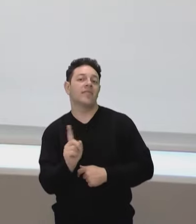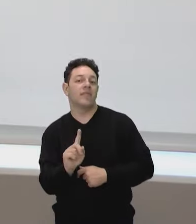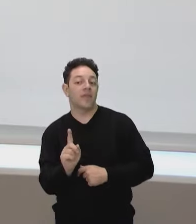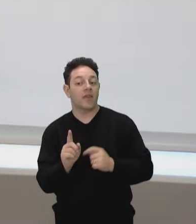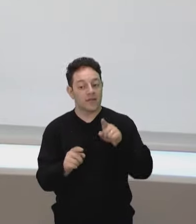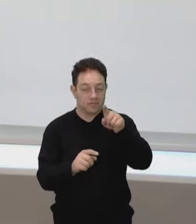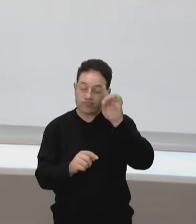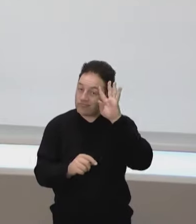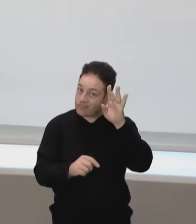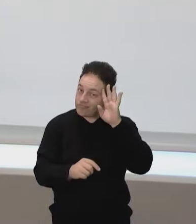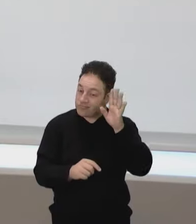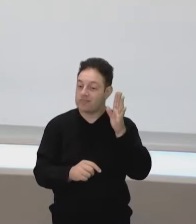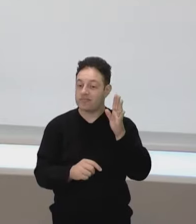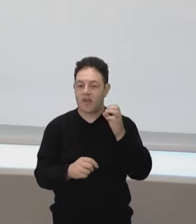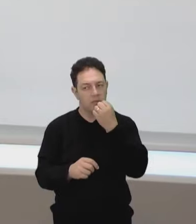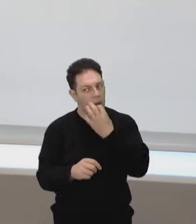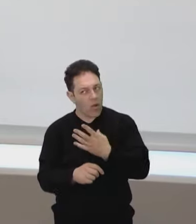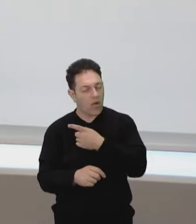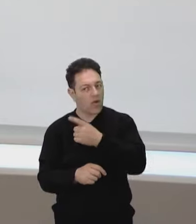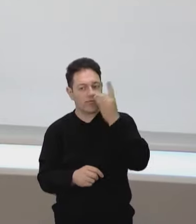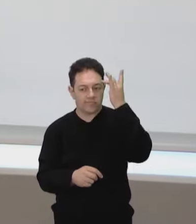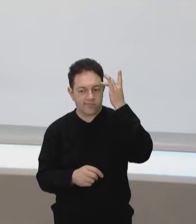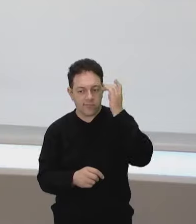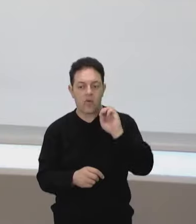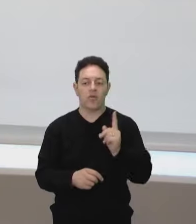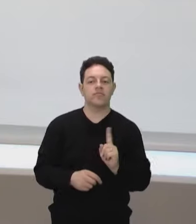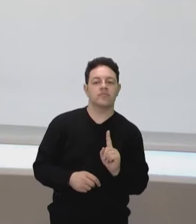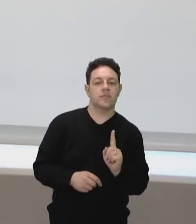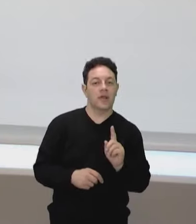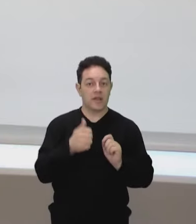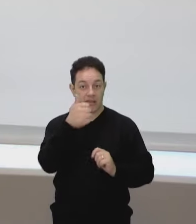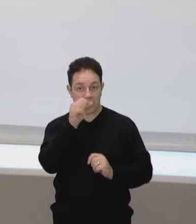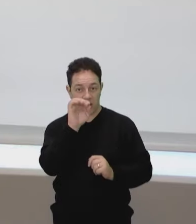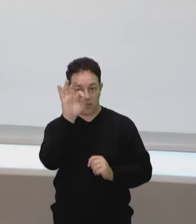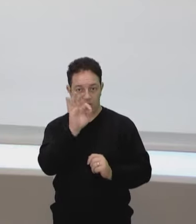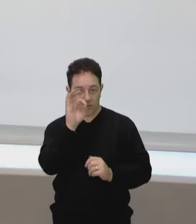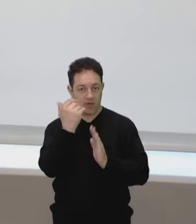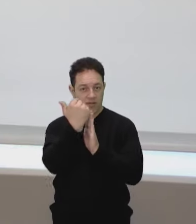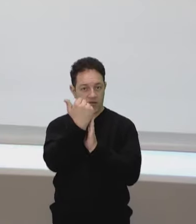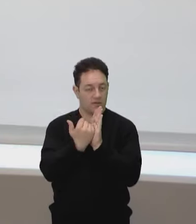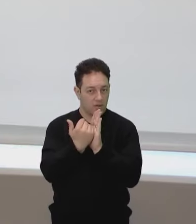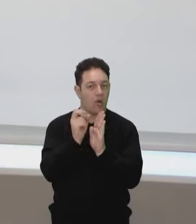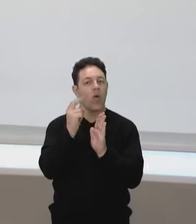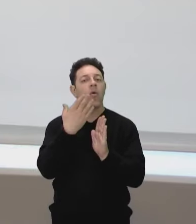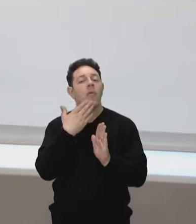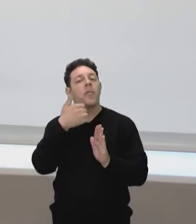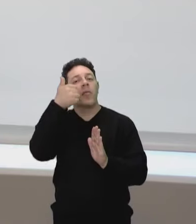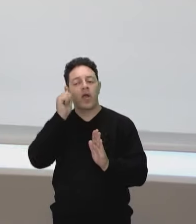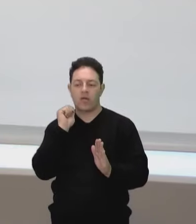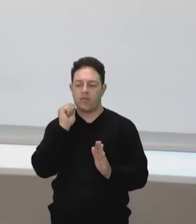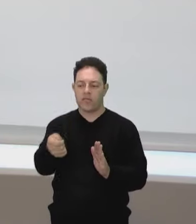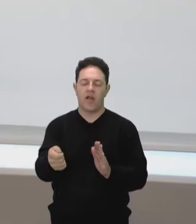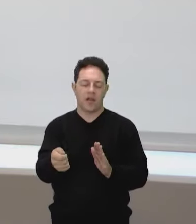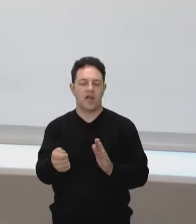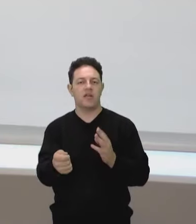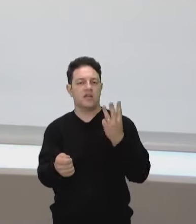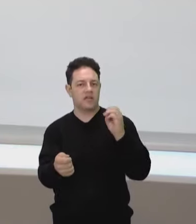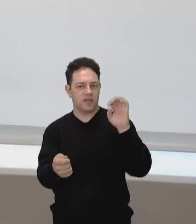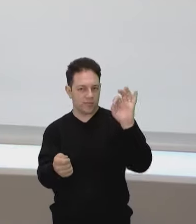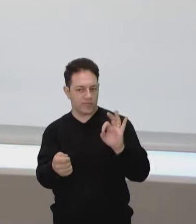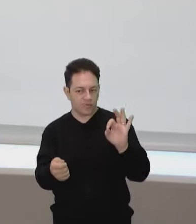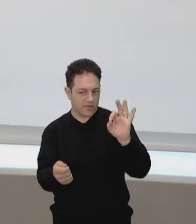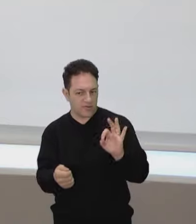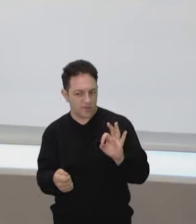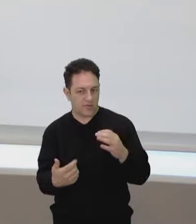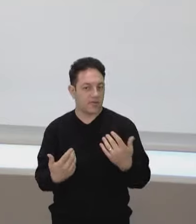aí se questionar, refletir, ver se pagar com 10% apenas e pagar a prazo é melhor do que